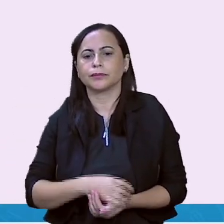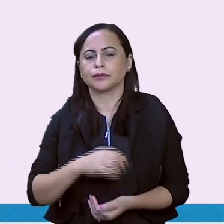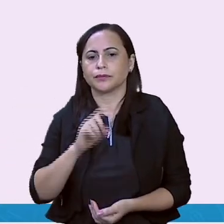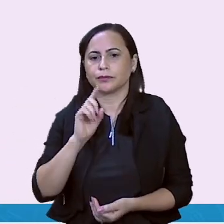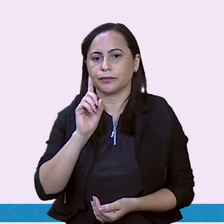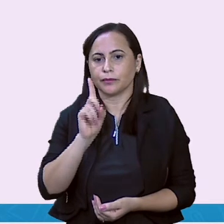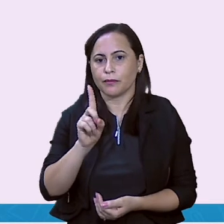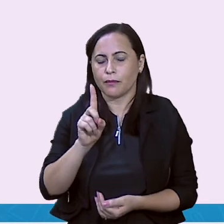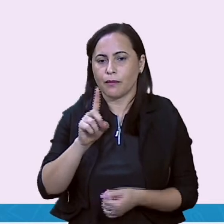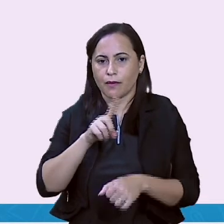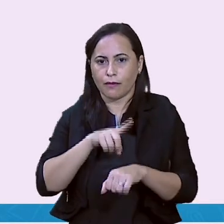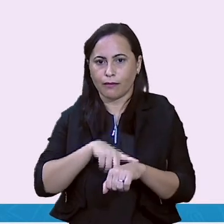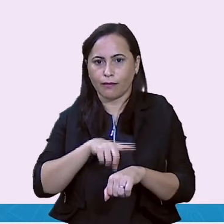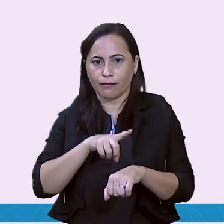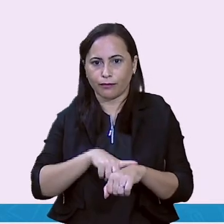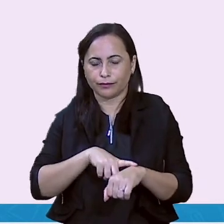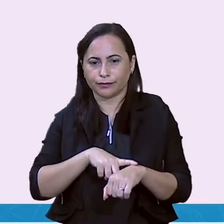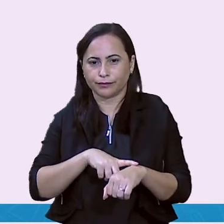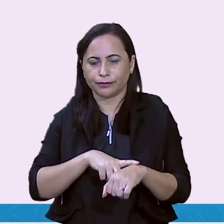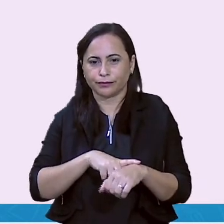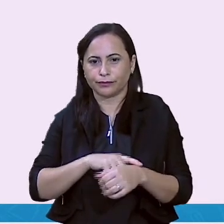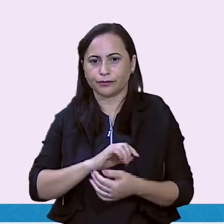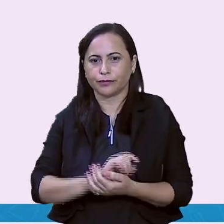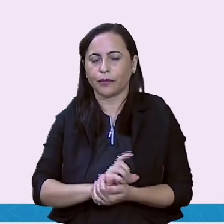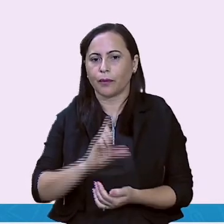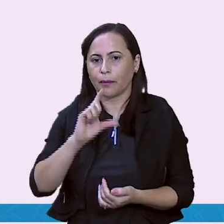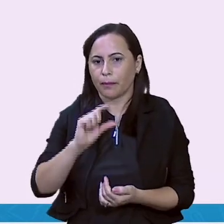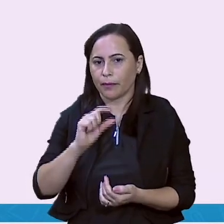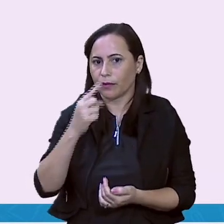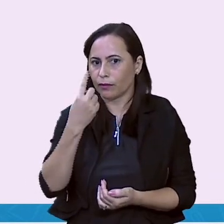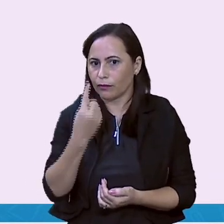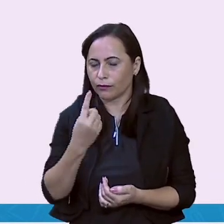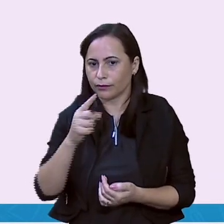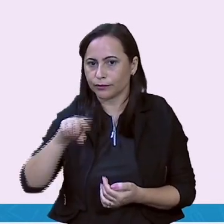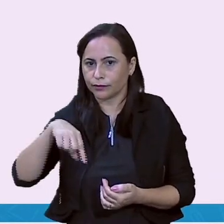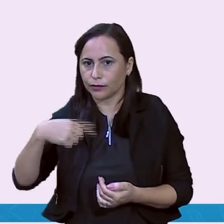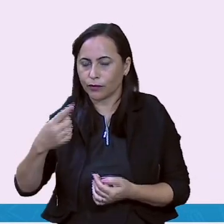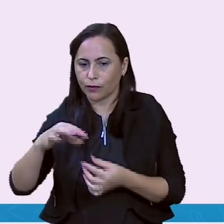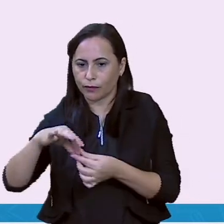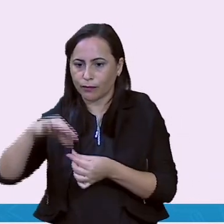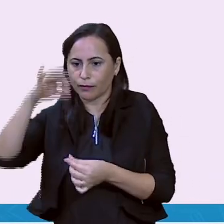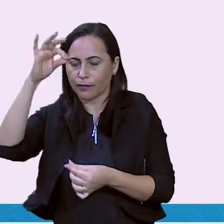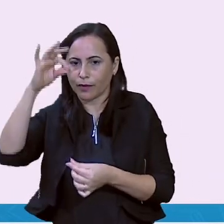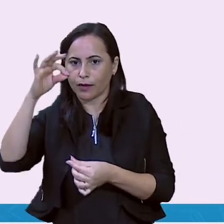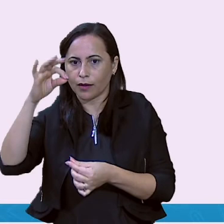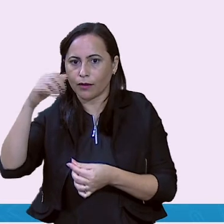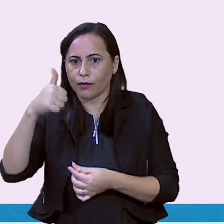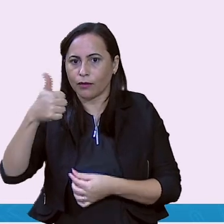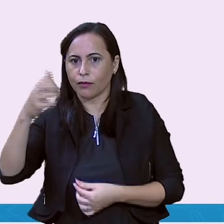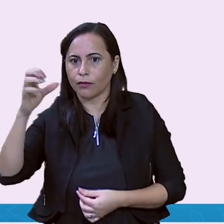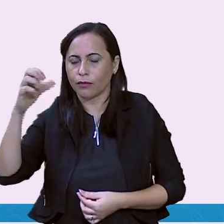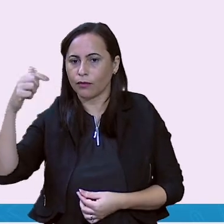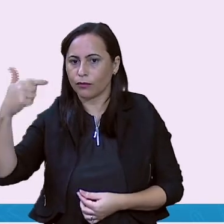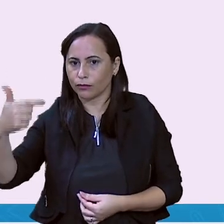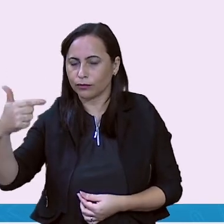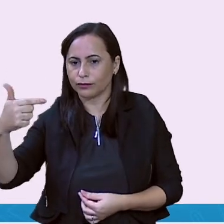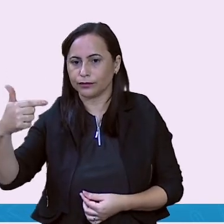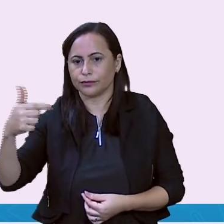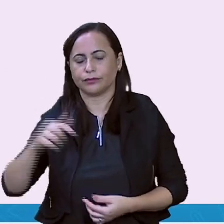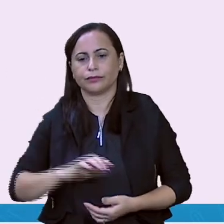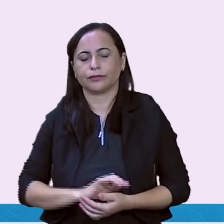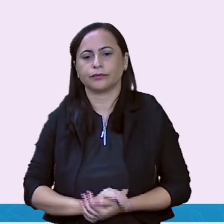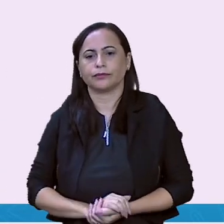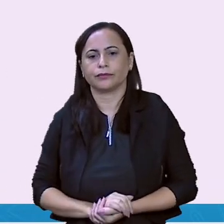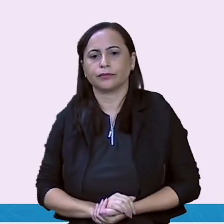ponteiro pequeno no 1 e o 12, como pode ser hora 0 ou minuto 0,